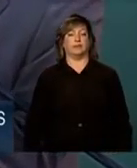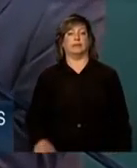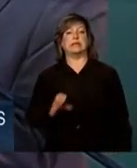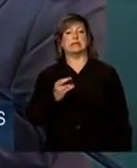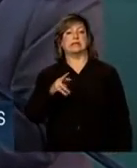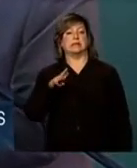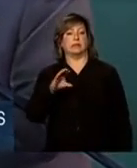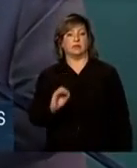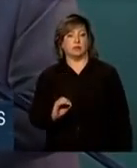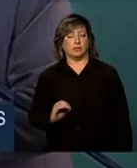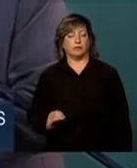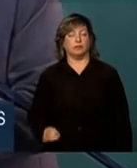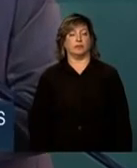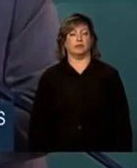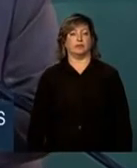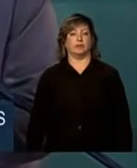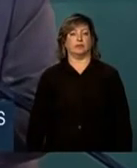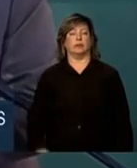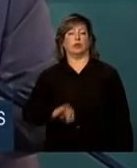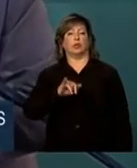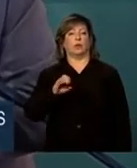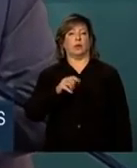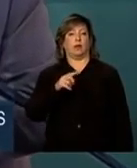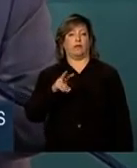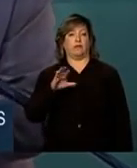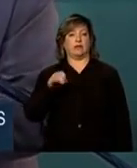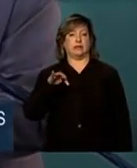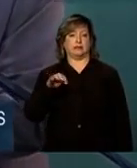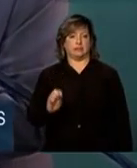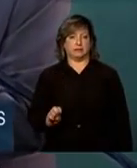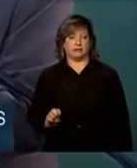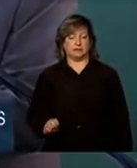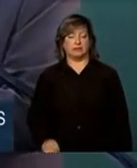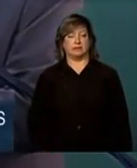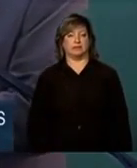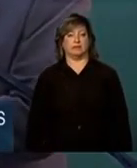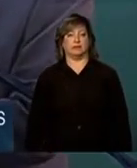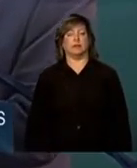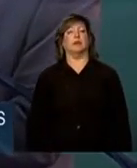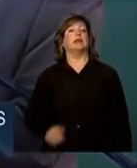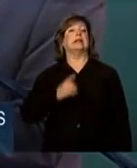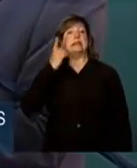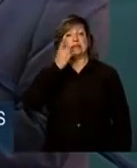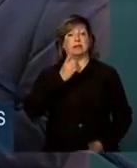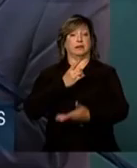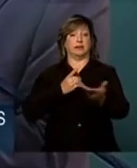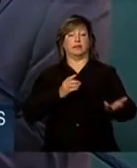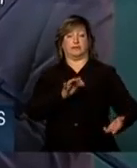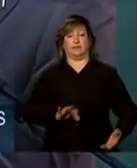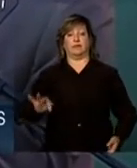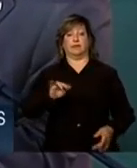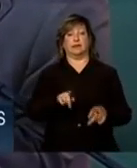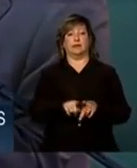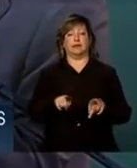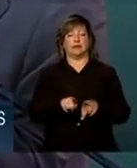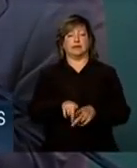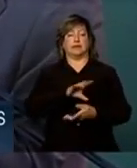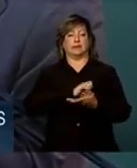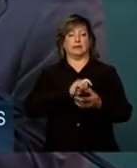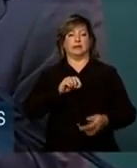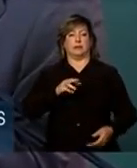Ciro Nogueira, João Vicente Claudino, aos deputados federais, meu querido deputado